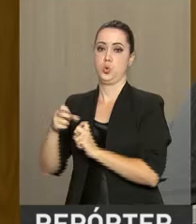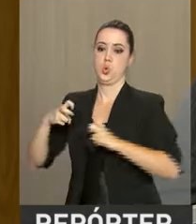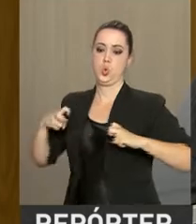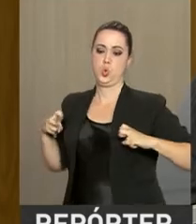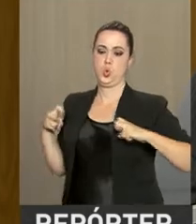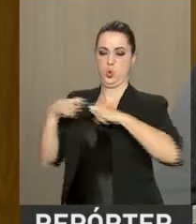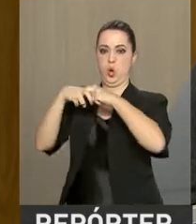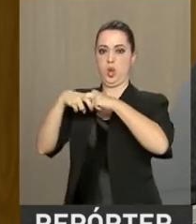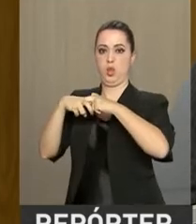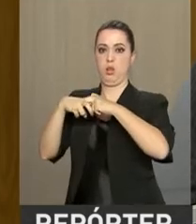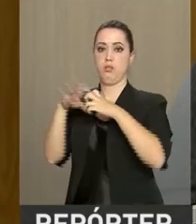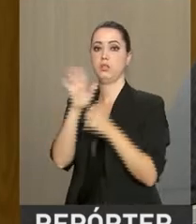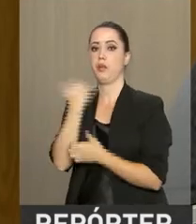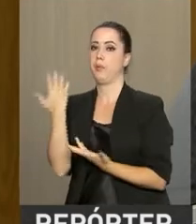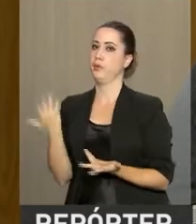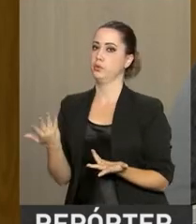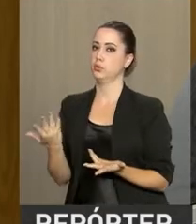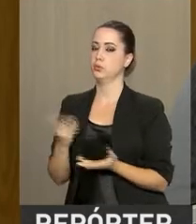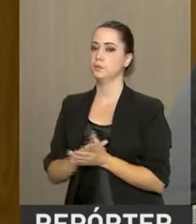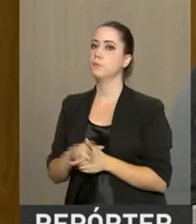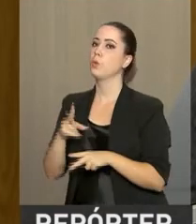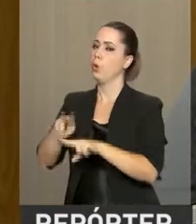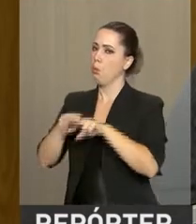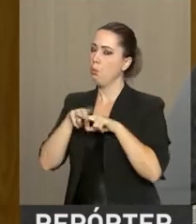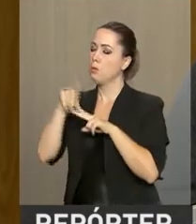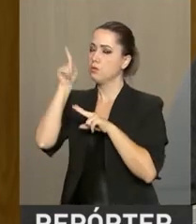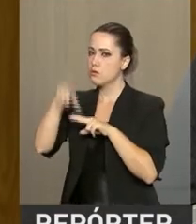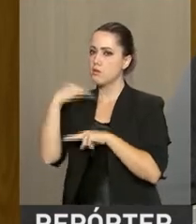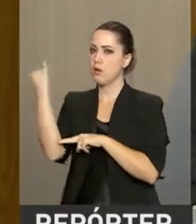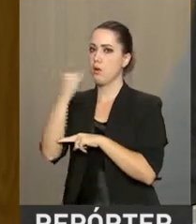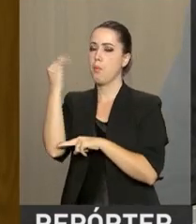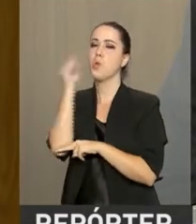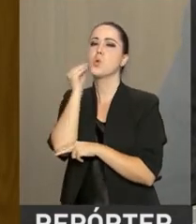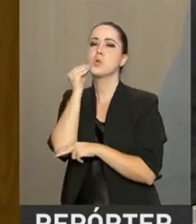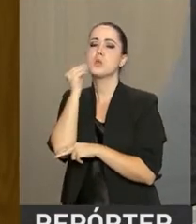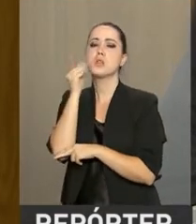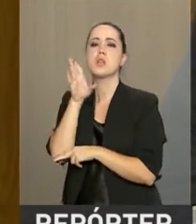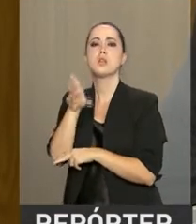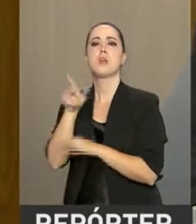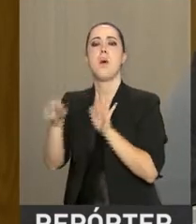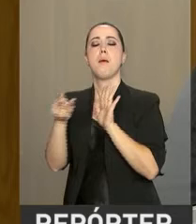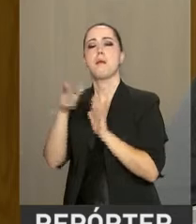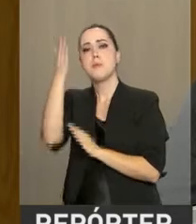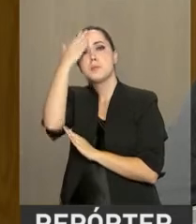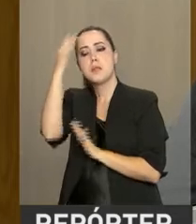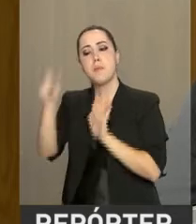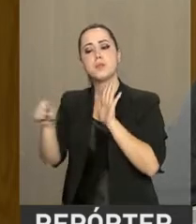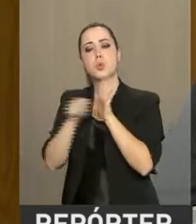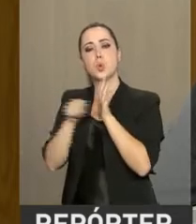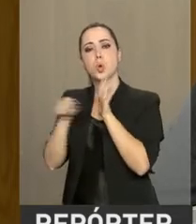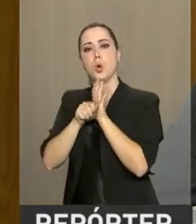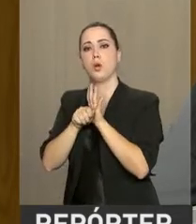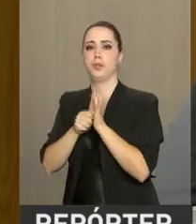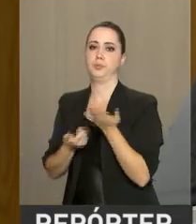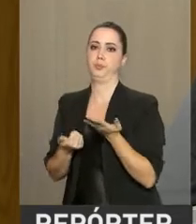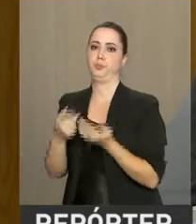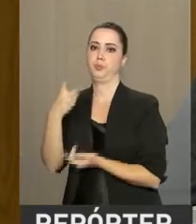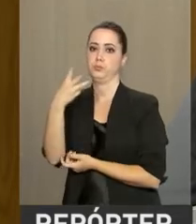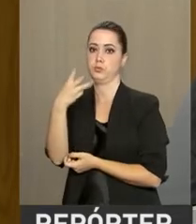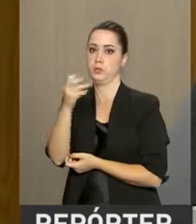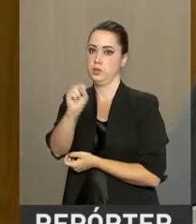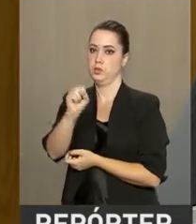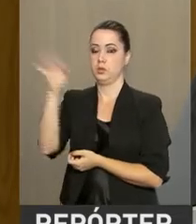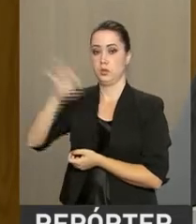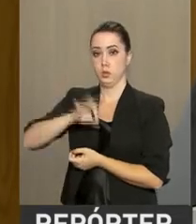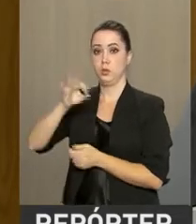acidentes com fatalidades por isso é tão importante a realização de exame toxicológico ea redução de 38% é